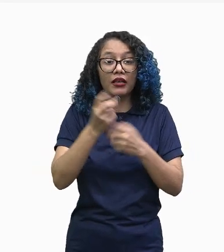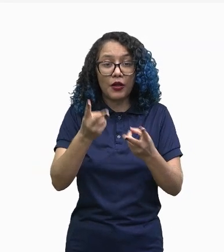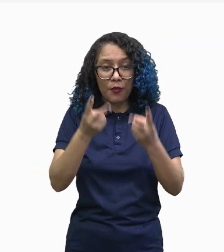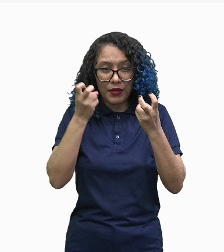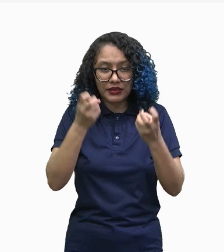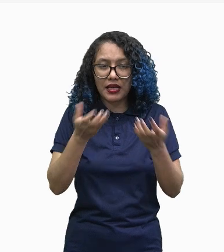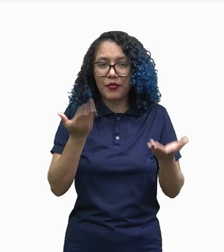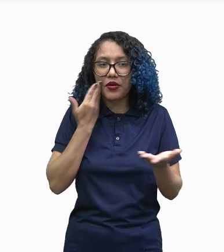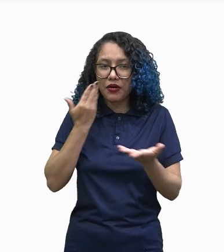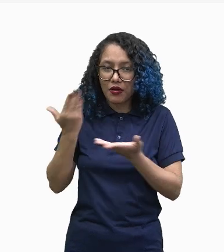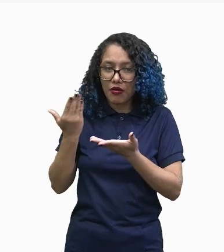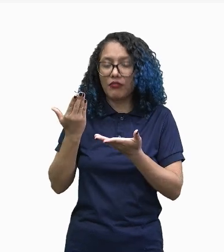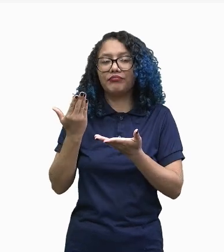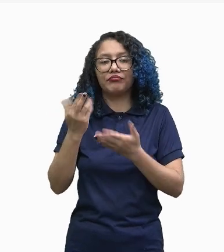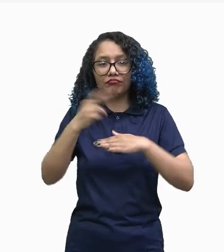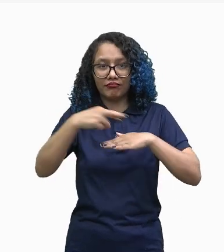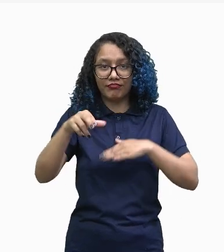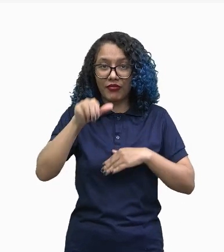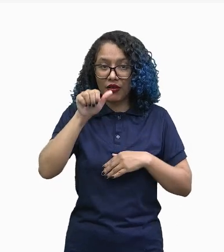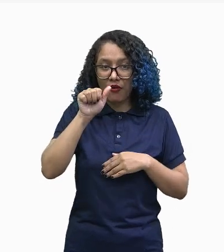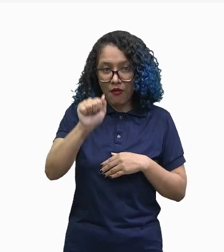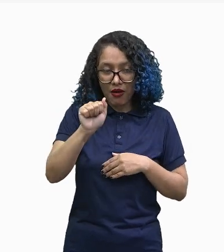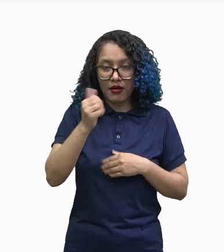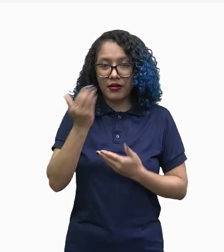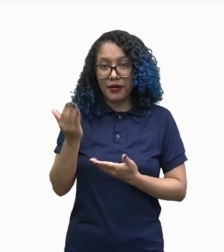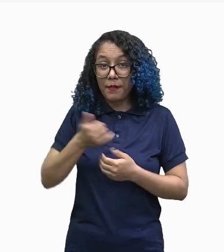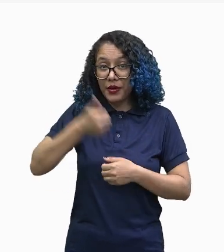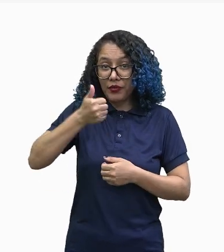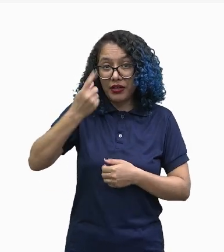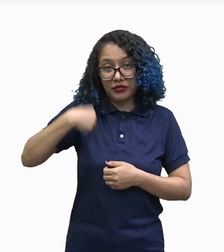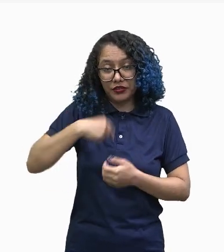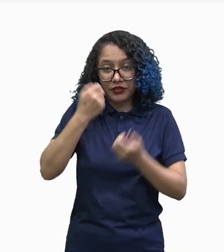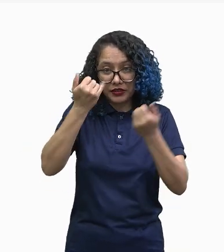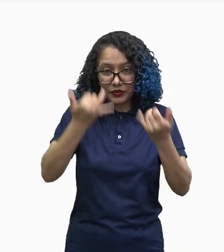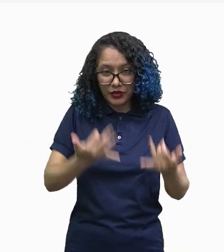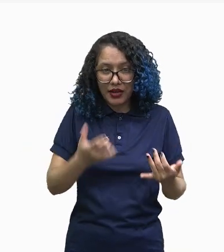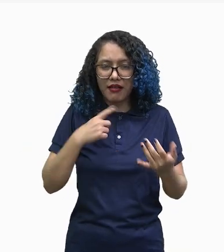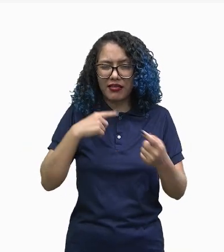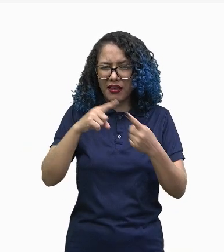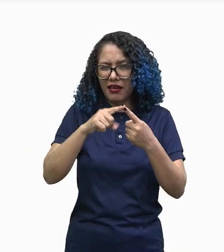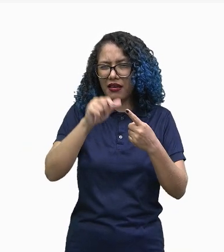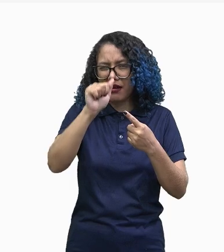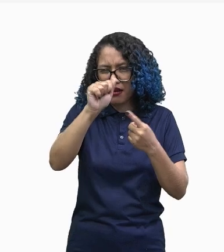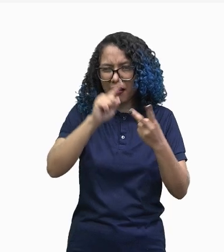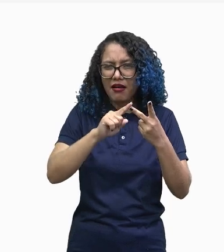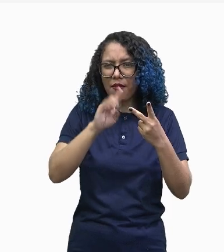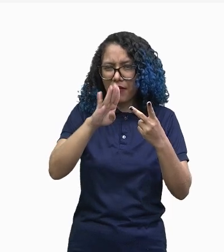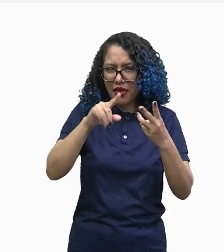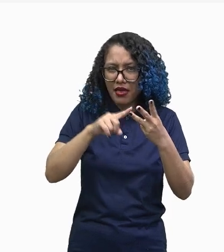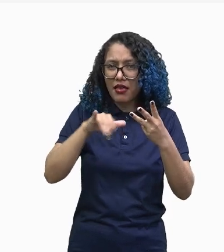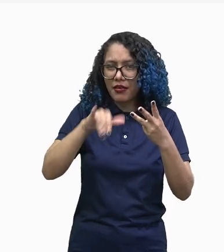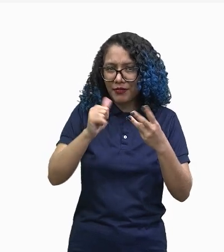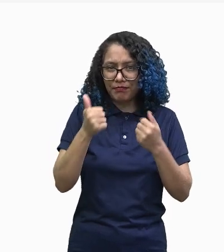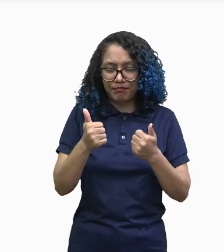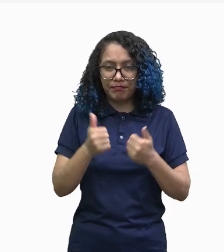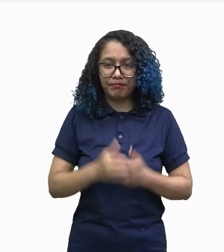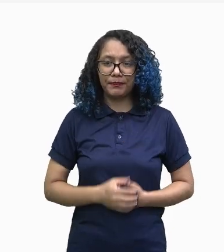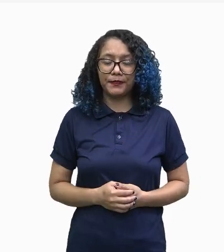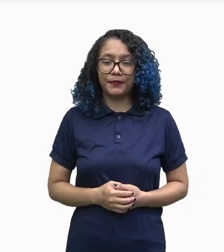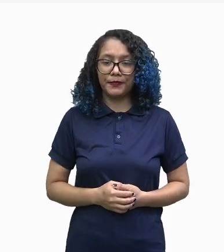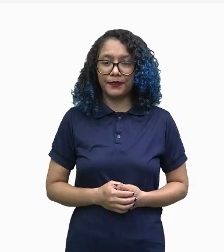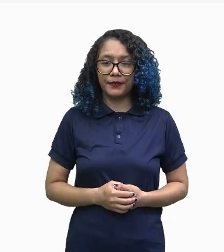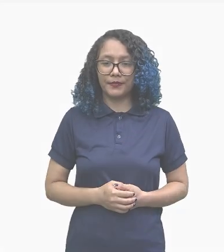radiação alfa, né, que é a primeira que nós vamos trabalhar. Tem a alfa, a beta e a gama, né? É verdade. E a alfa